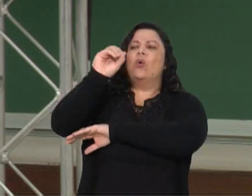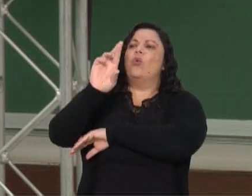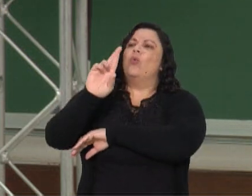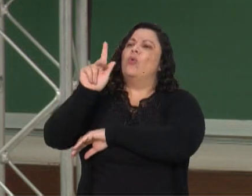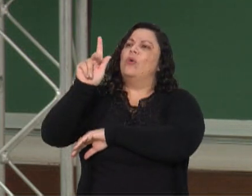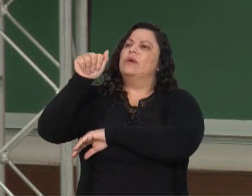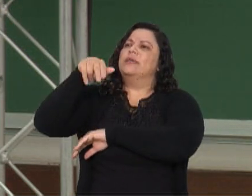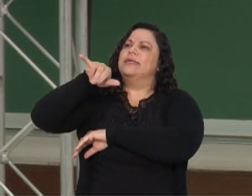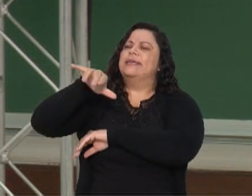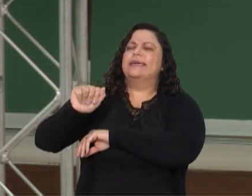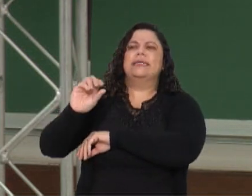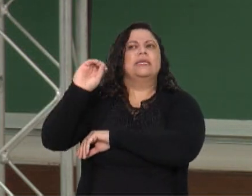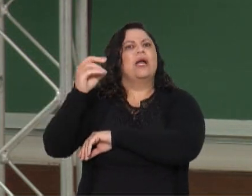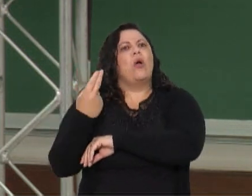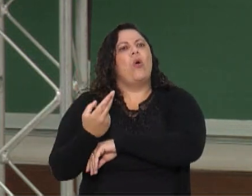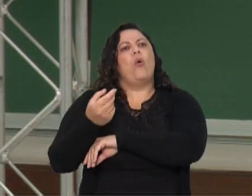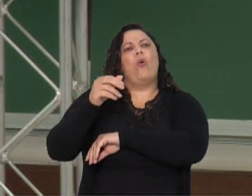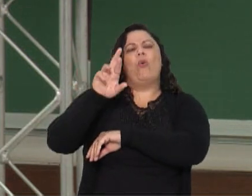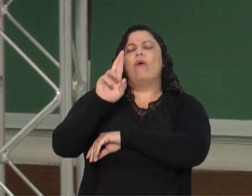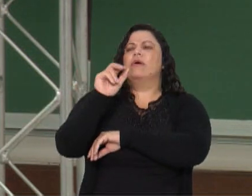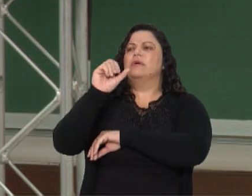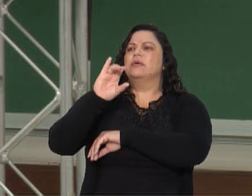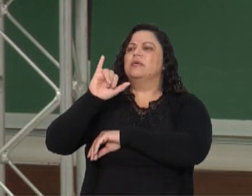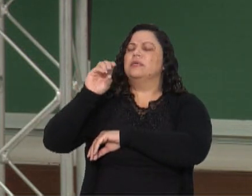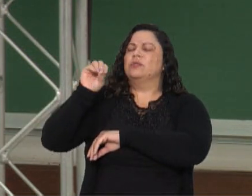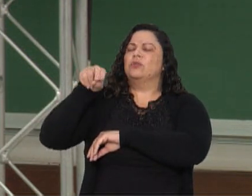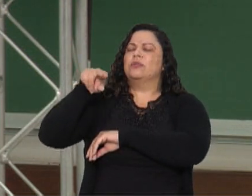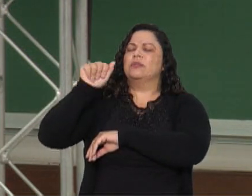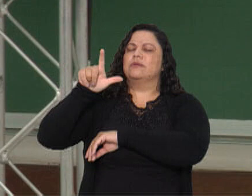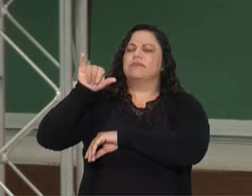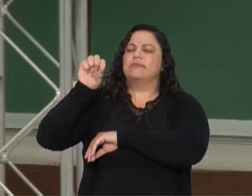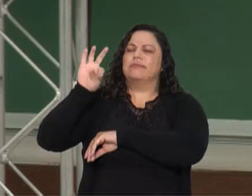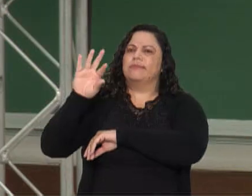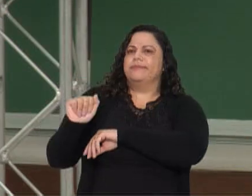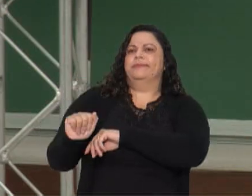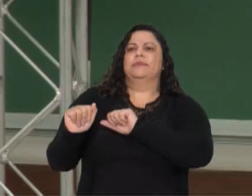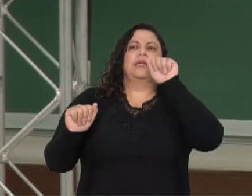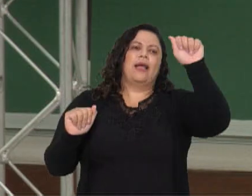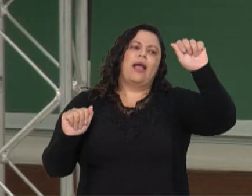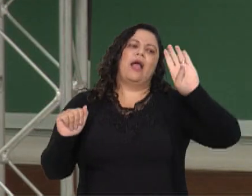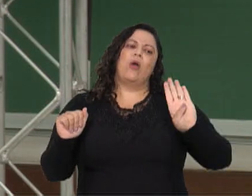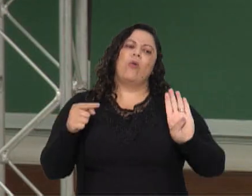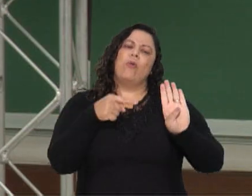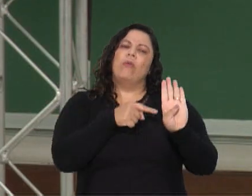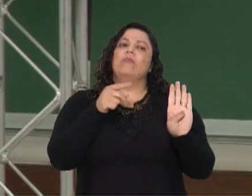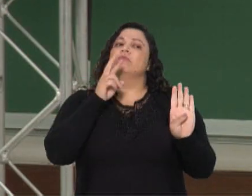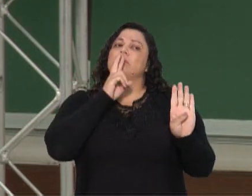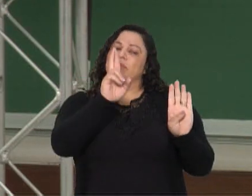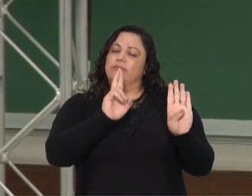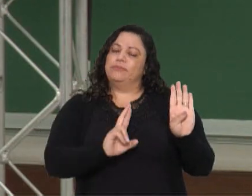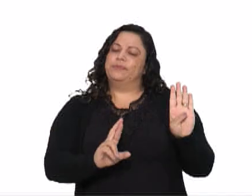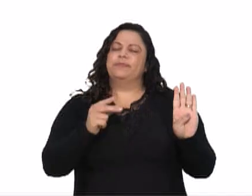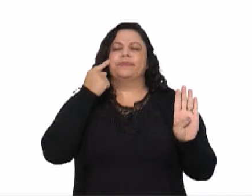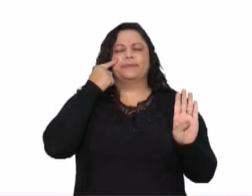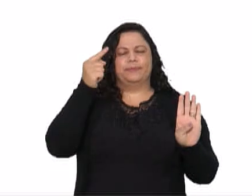Aqui está a imagem para vocês observarem e responderem. Vamos lá? Vamos rapidinho aí, hein,